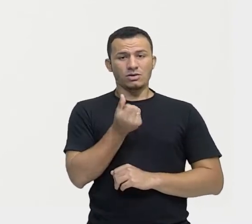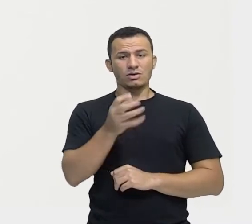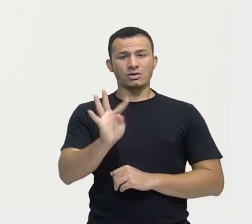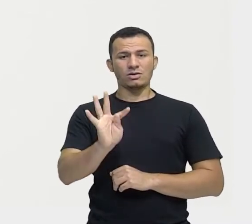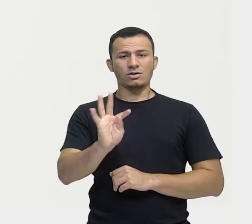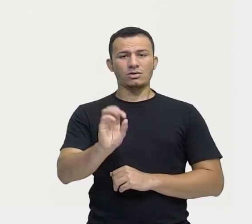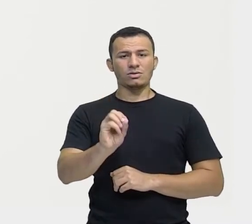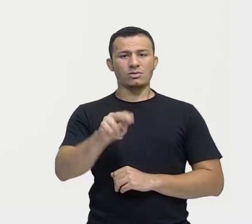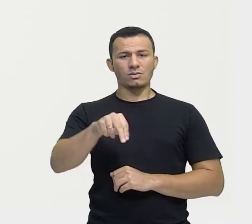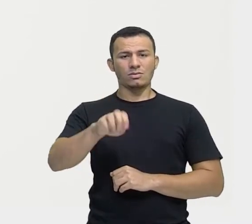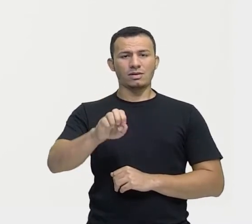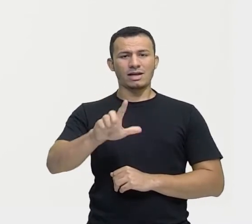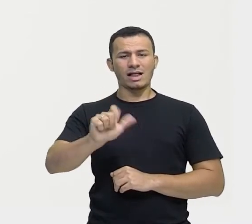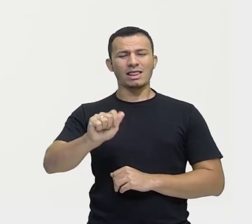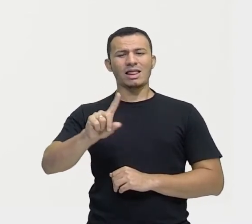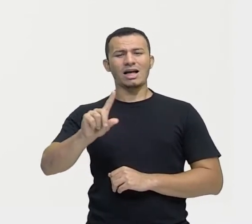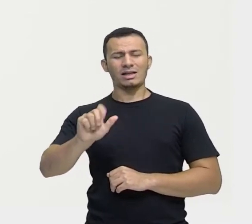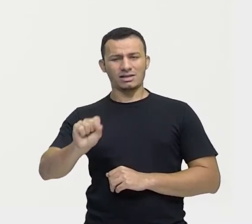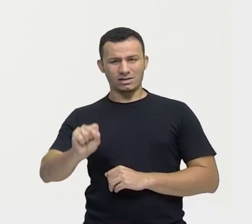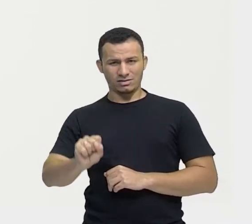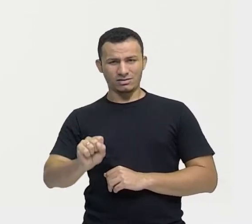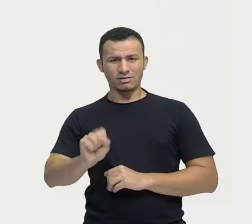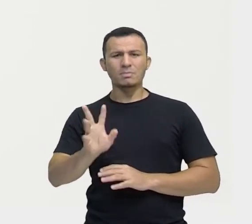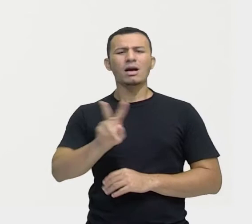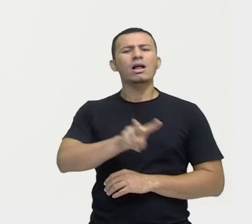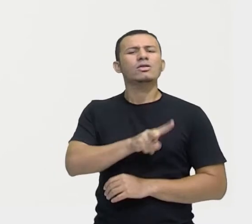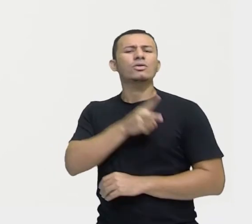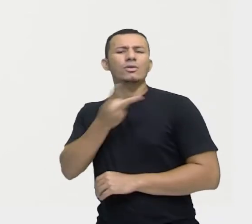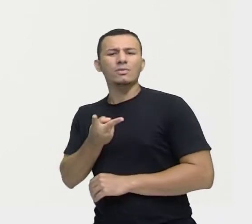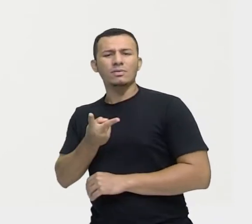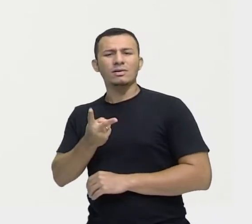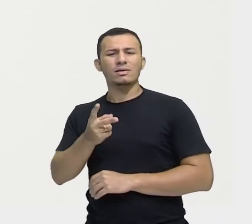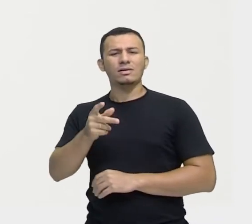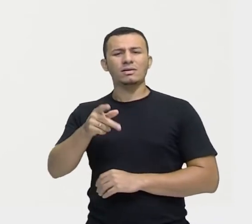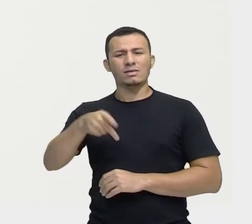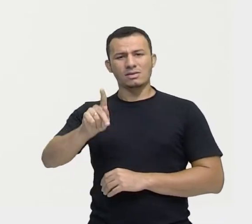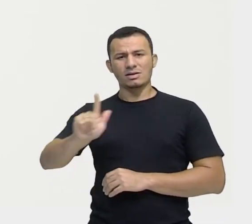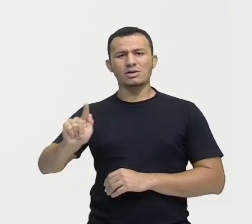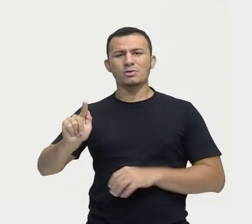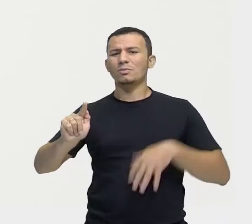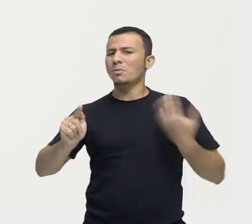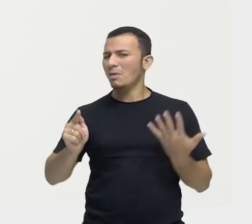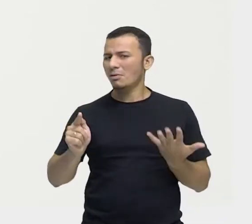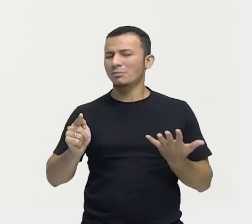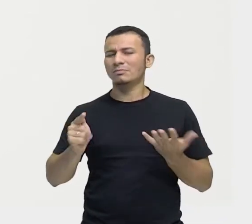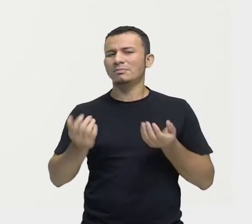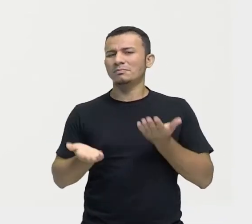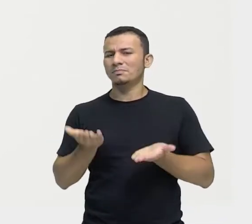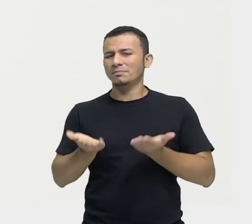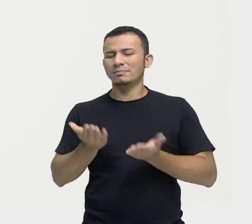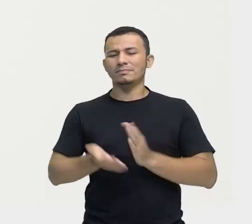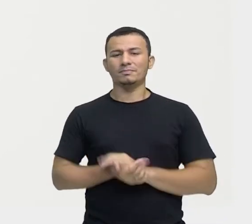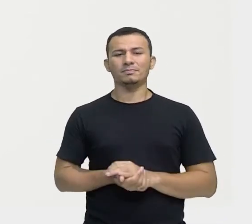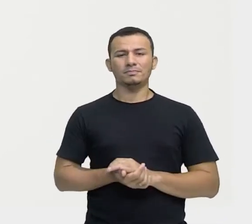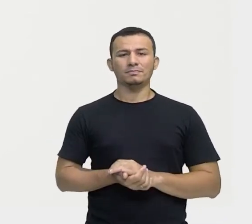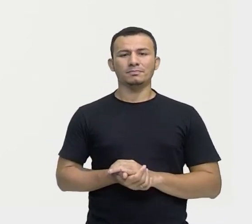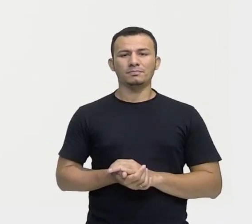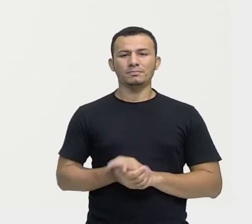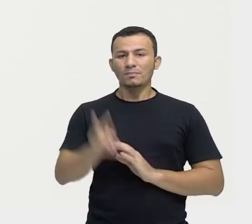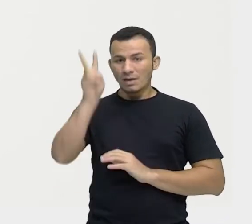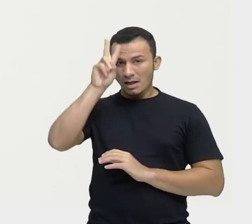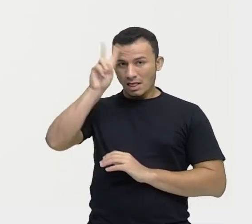toneladas. Qual é o peso desse elefante em quilos? Bom, nós temos aqui que 1 tonelada vale